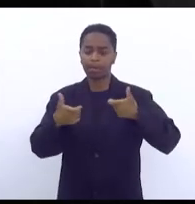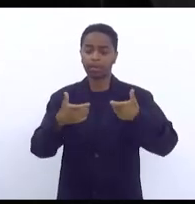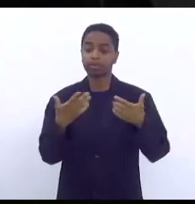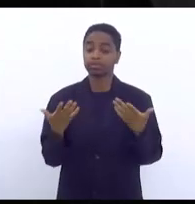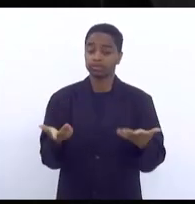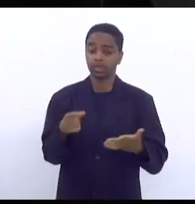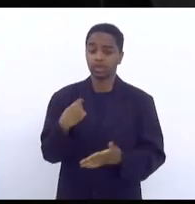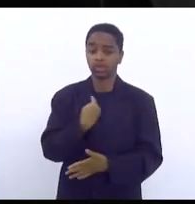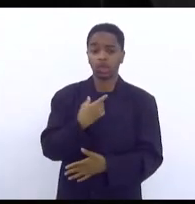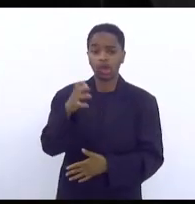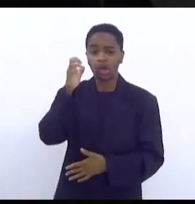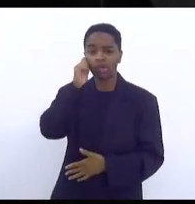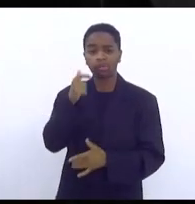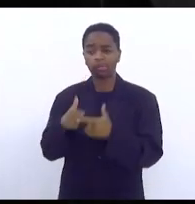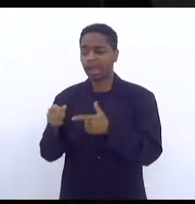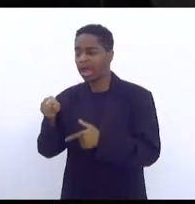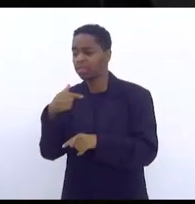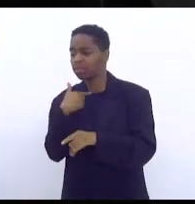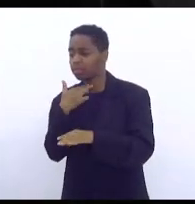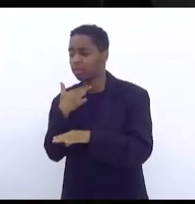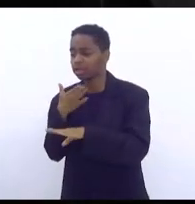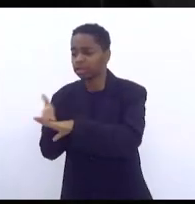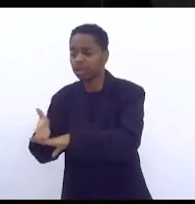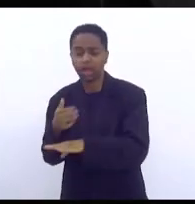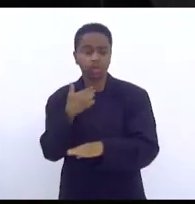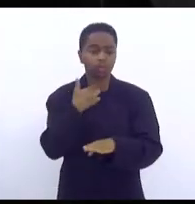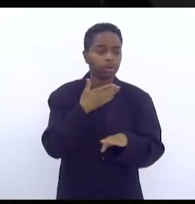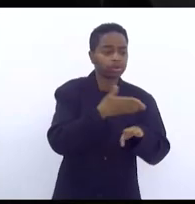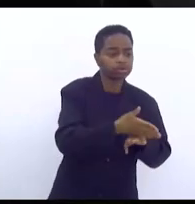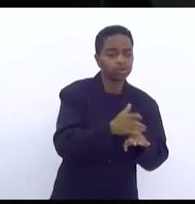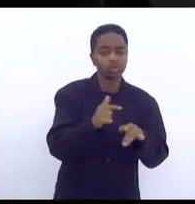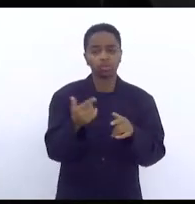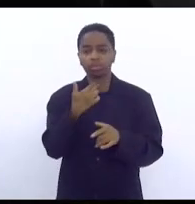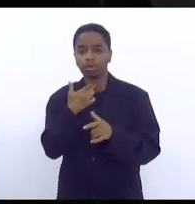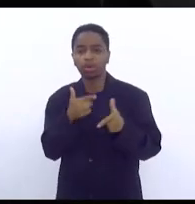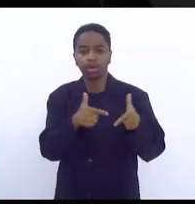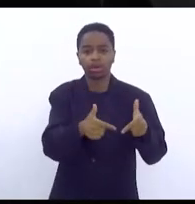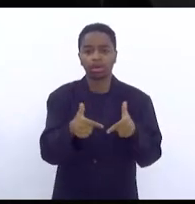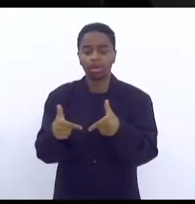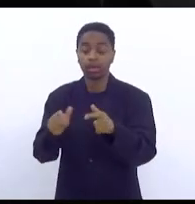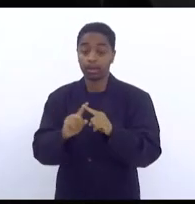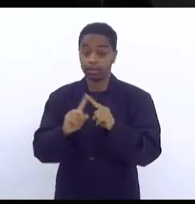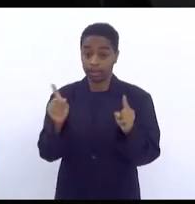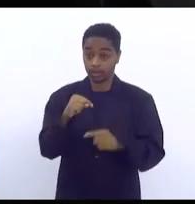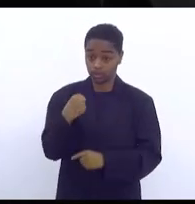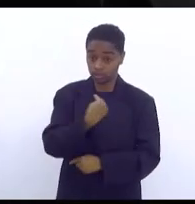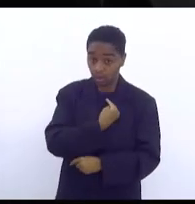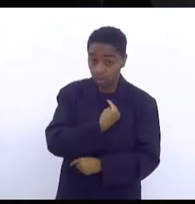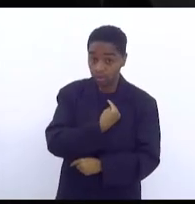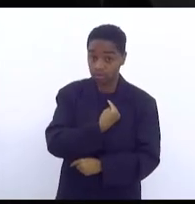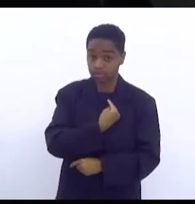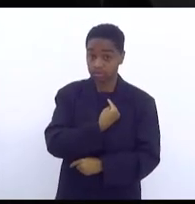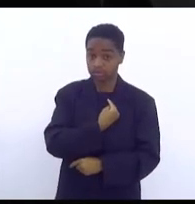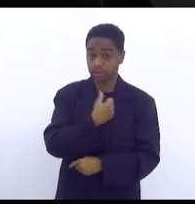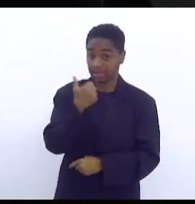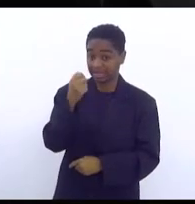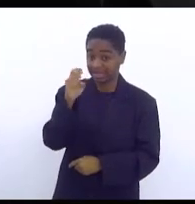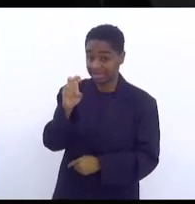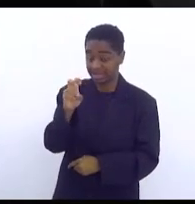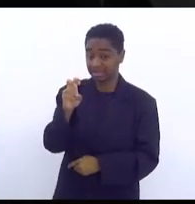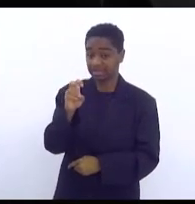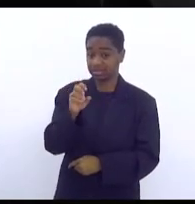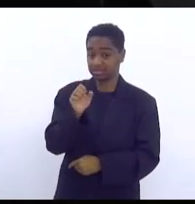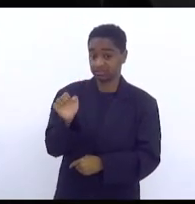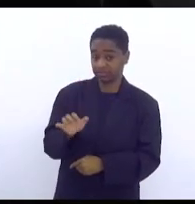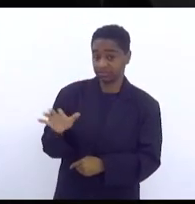escuta vários problem Ah não podemos entrar ali não podemos fazer isso mas nós essas 15 eh